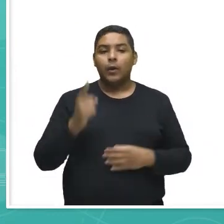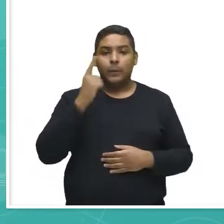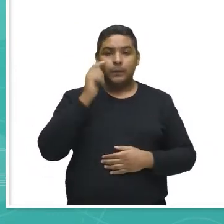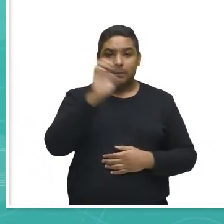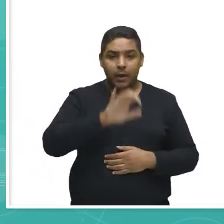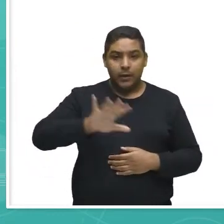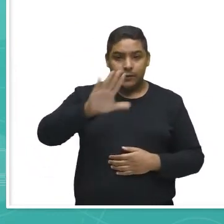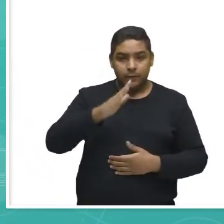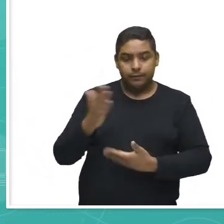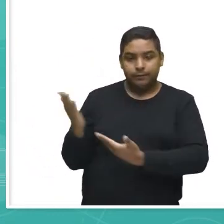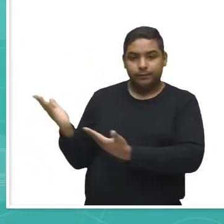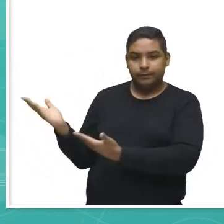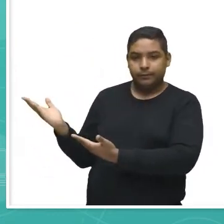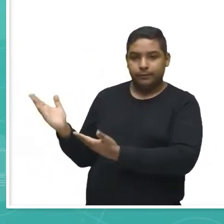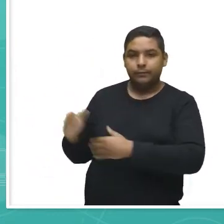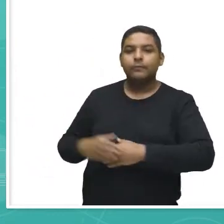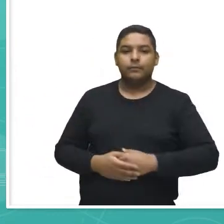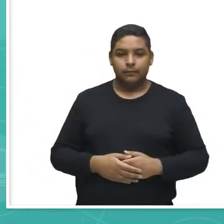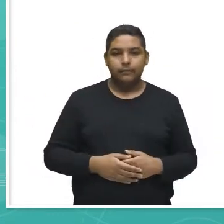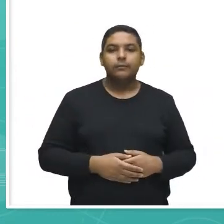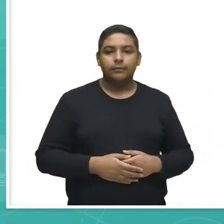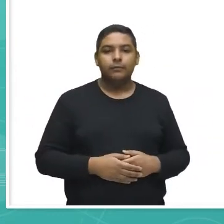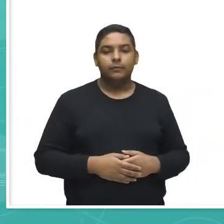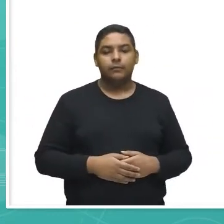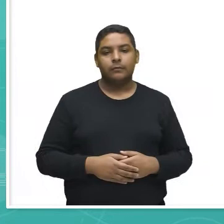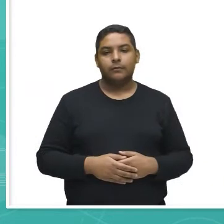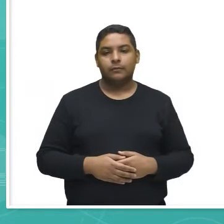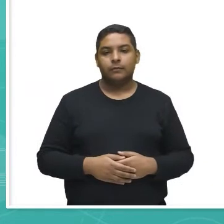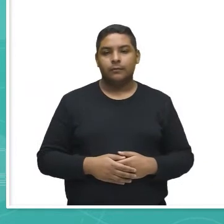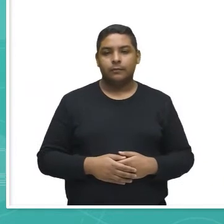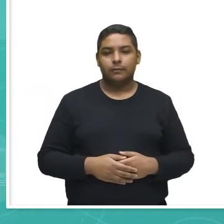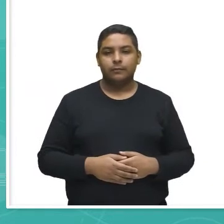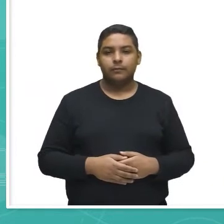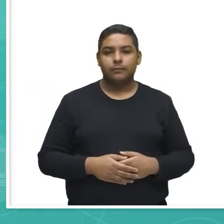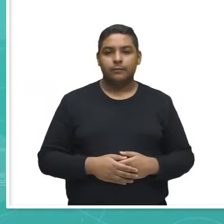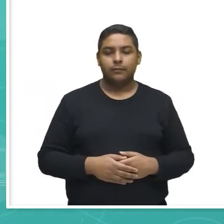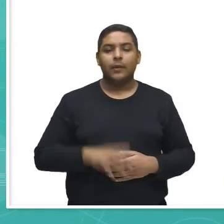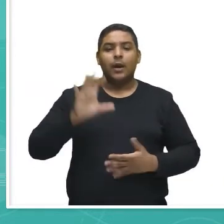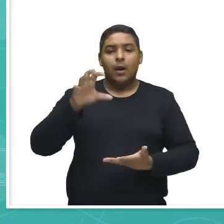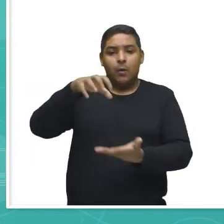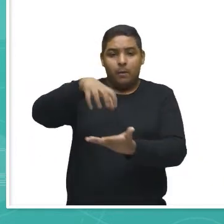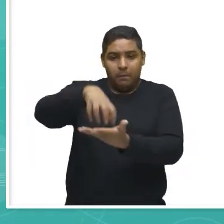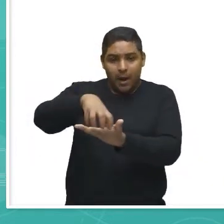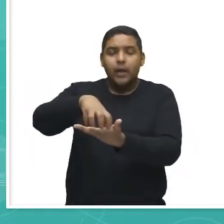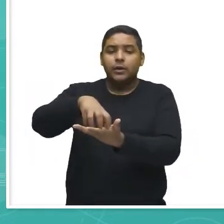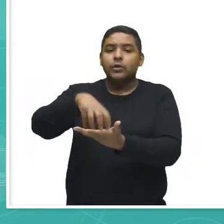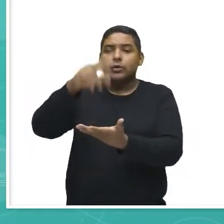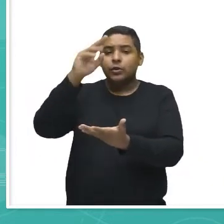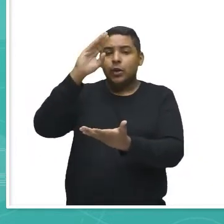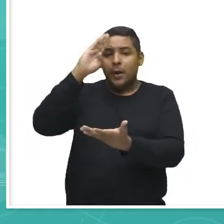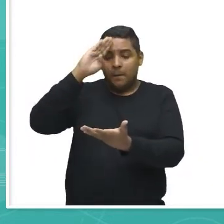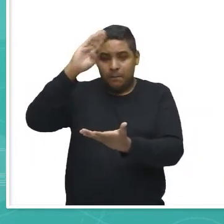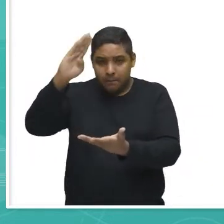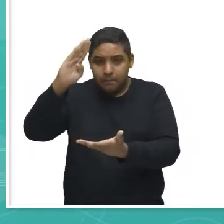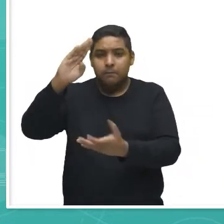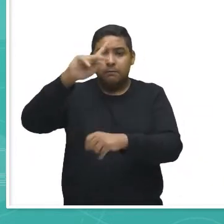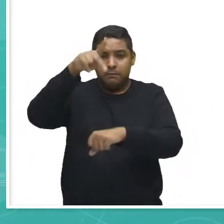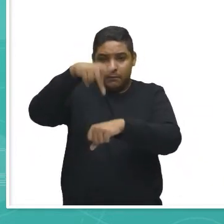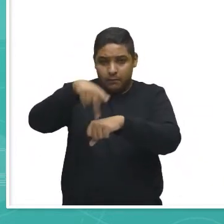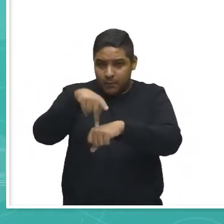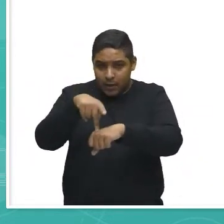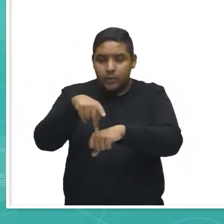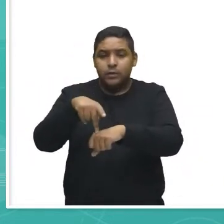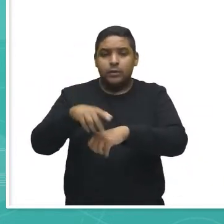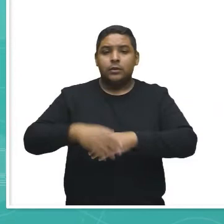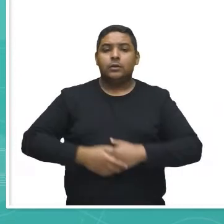a metrópole, ela acaba, né, tendo essa parte do consumo de manufaturas, enviando para